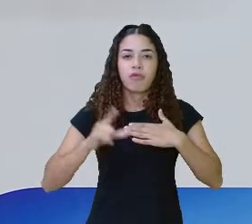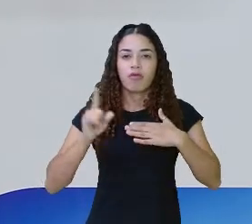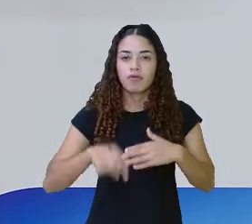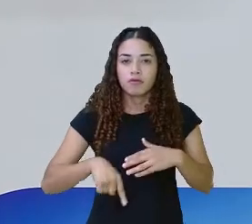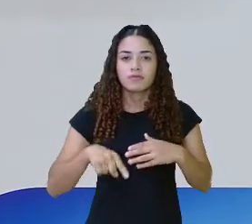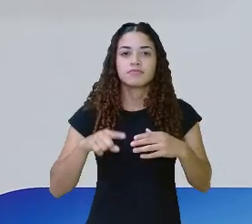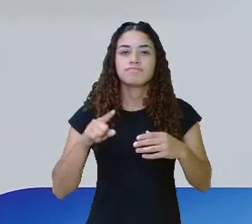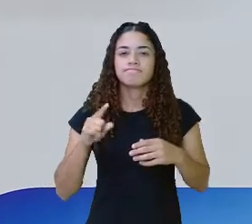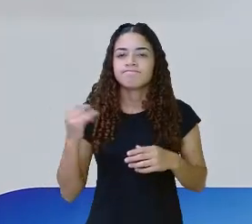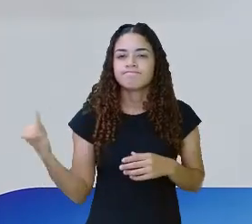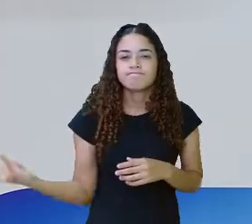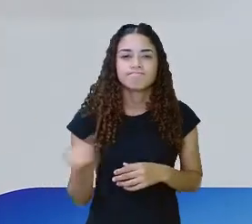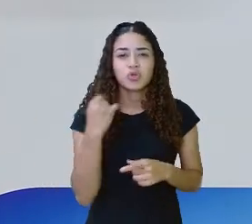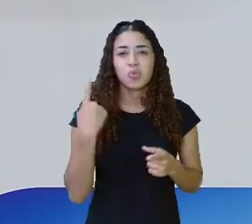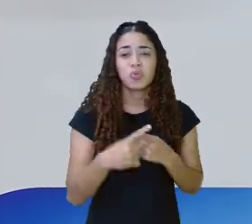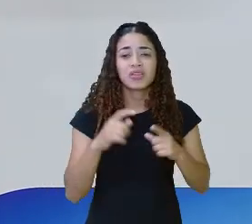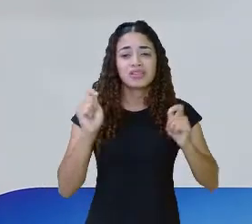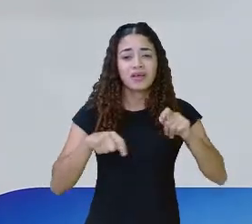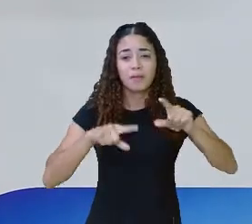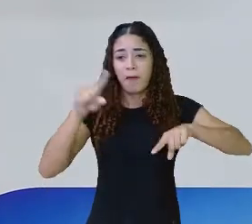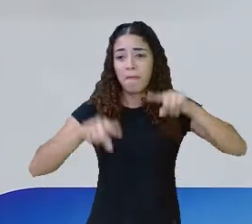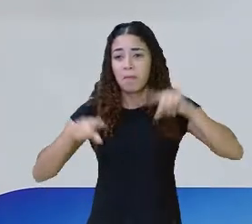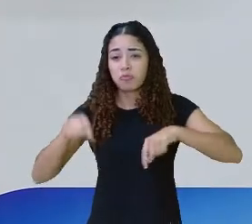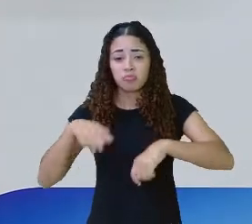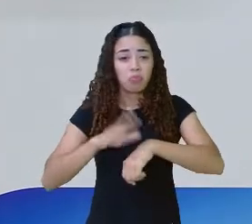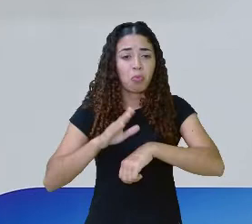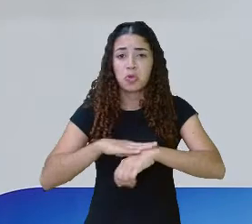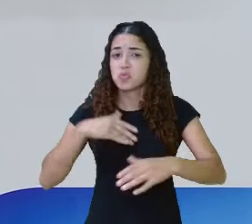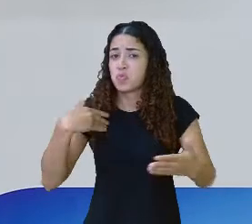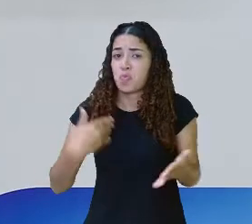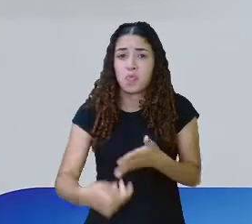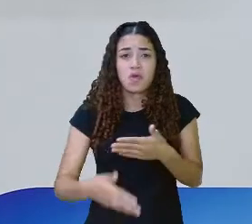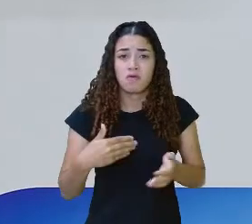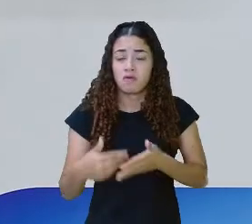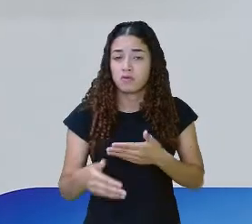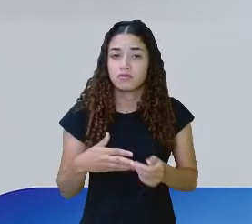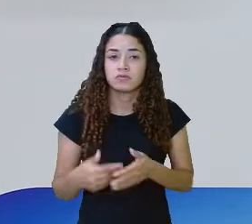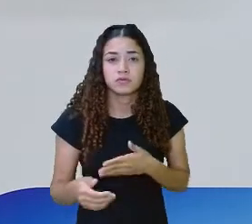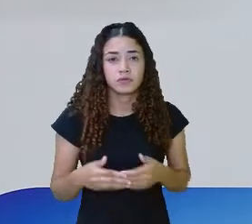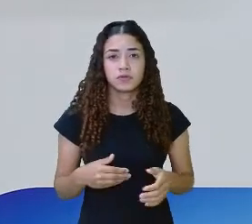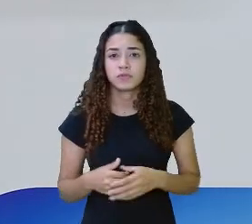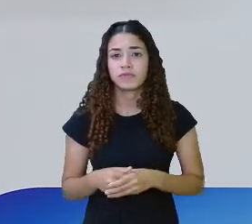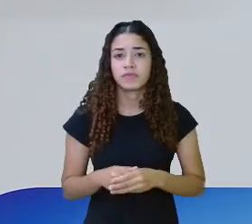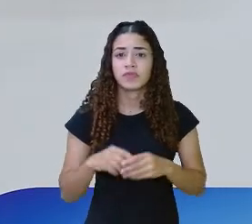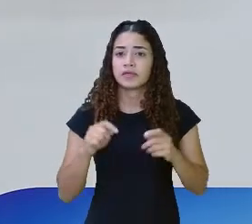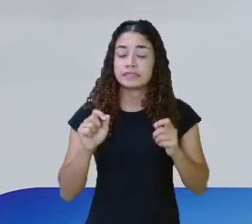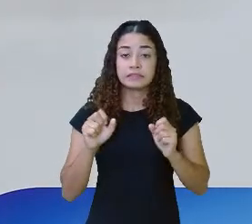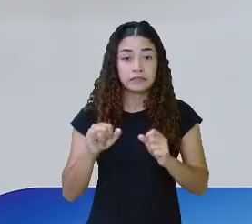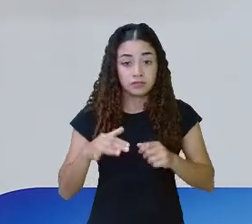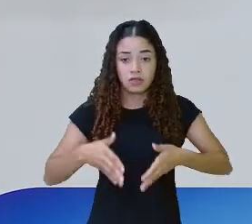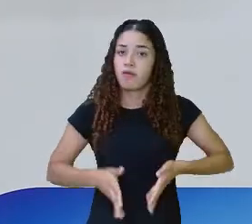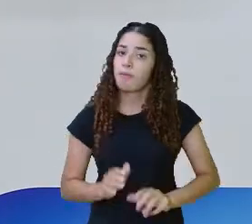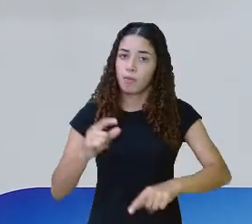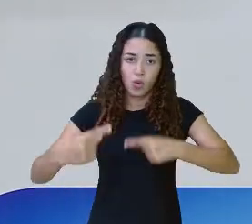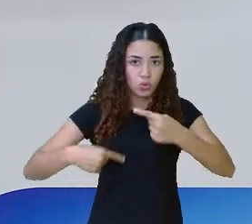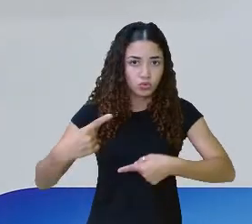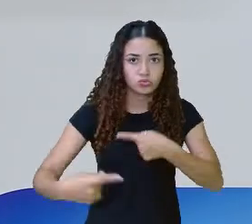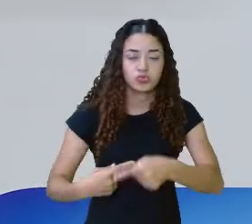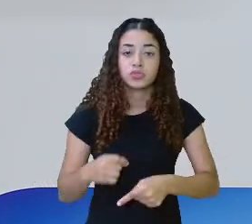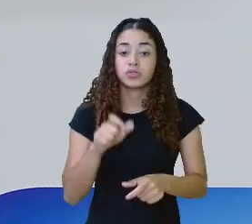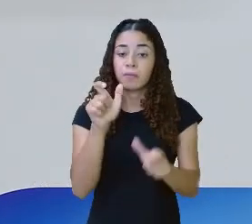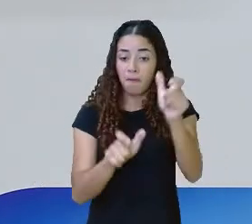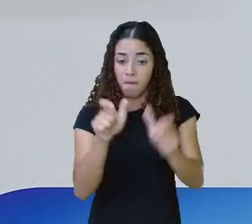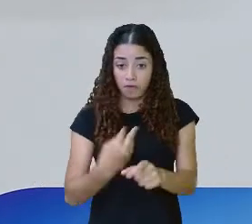ser alterada aleatoriamente a qualquer momento, né? Desde que a gente reproduza-se, né? Então, todos os seres vivos